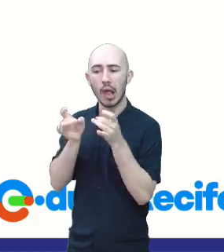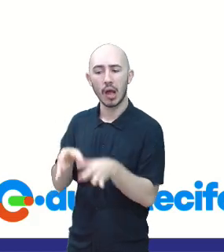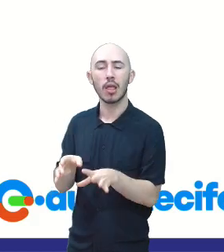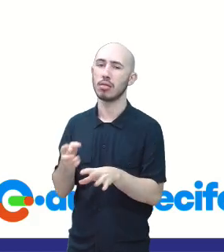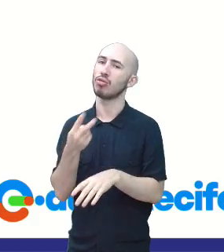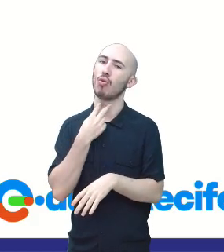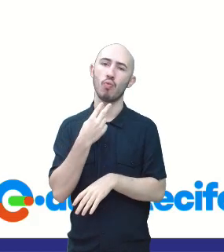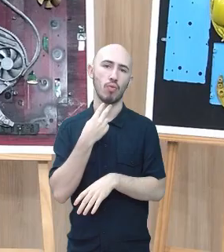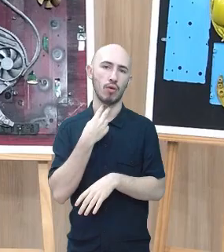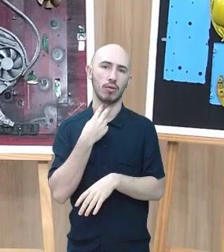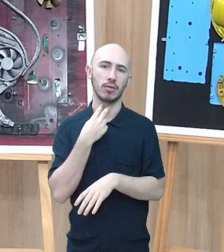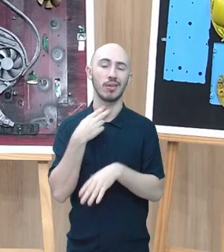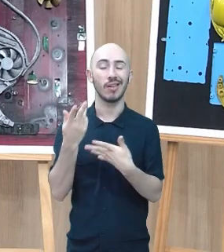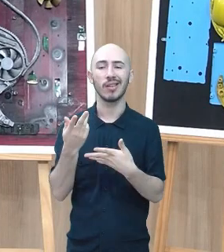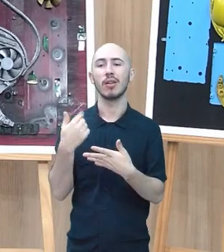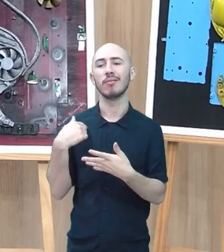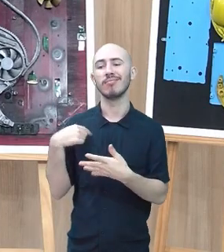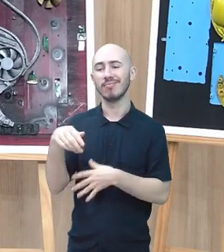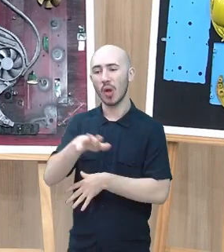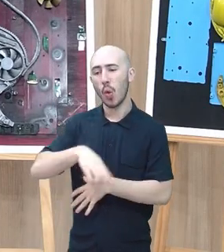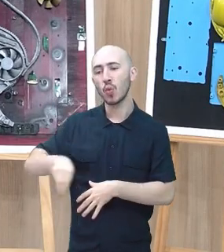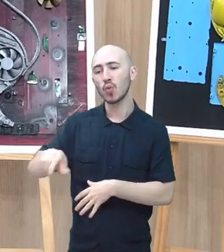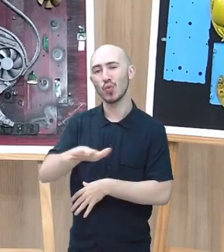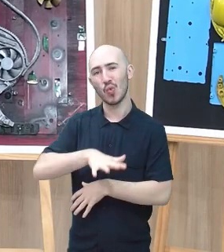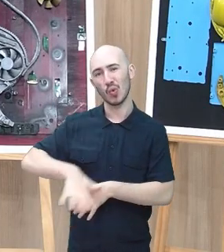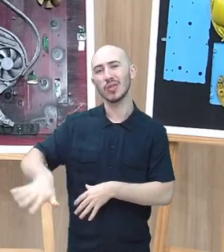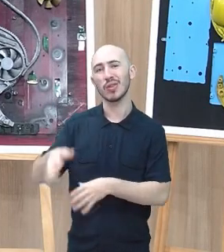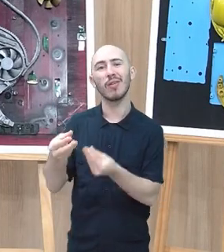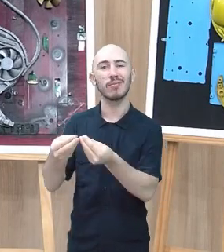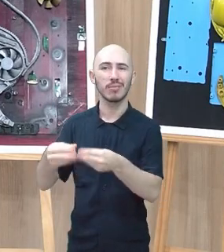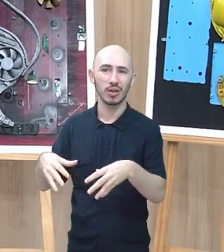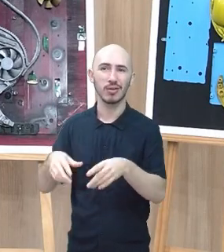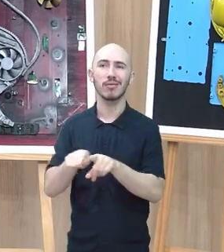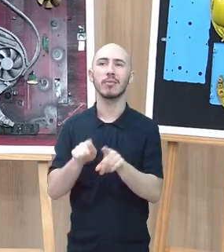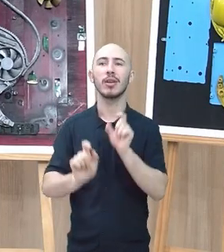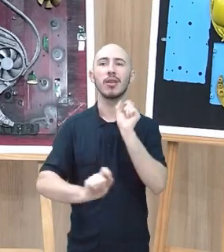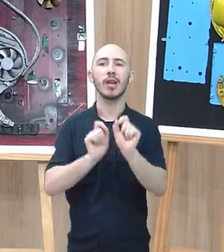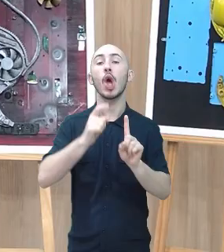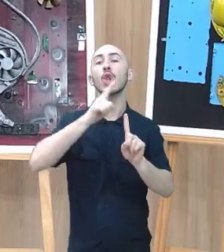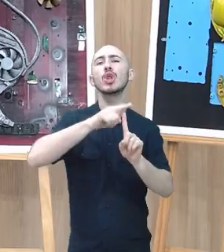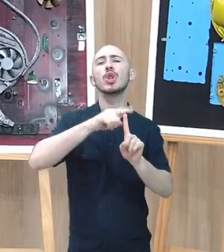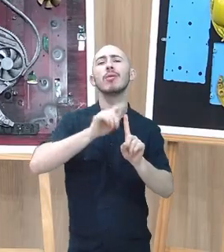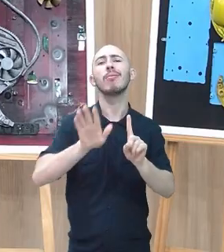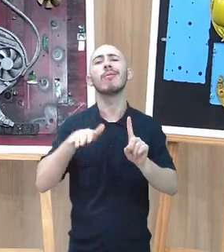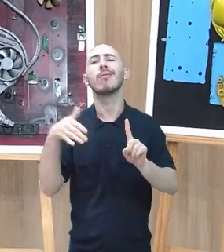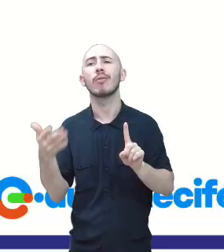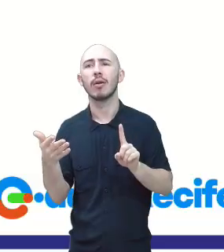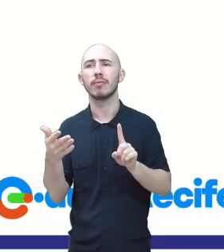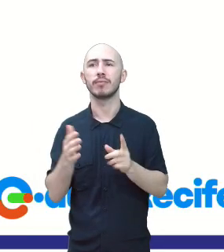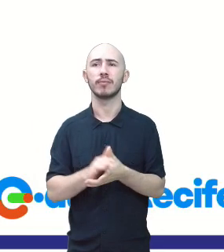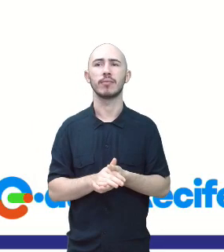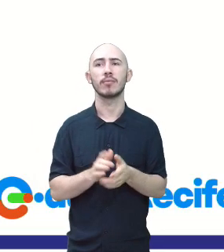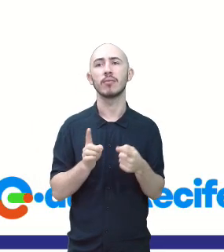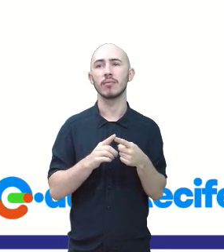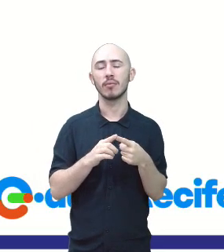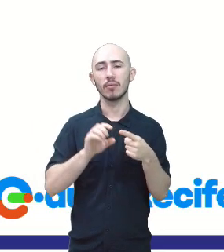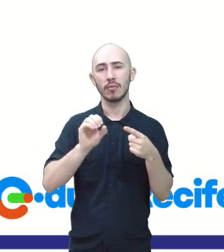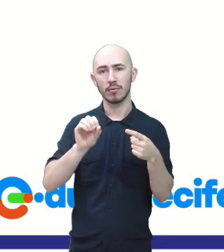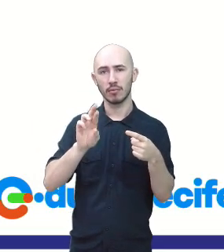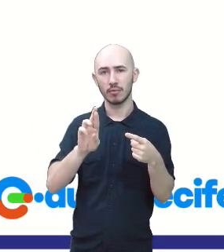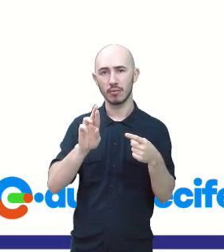solo, ok? Os tipos de resíduos que a gente encontra. O orgânico são resíduos